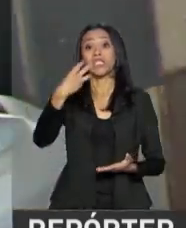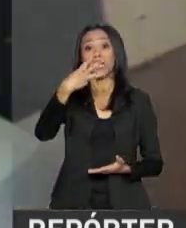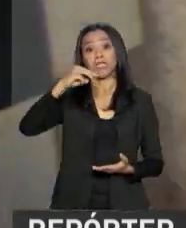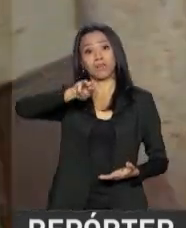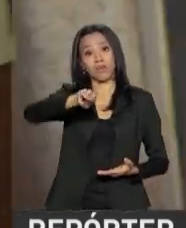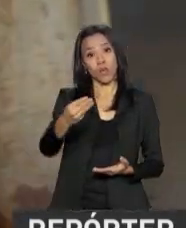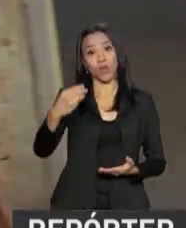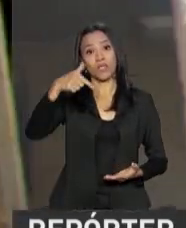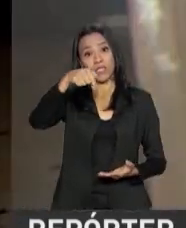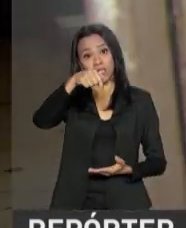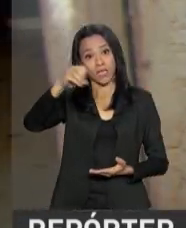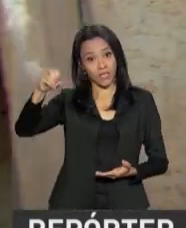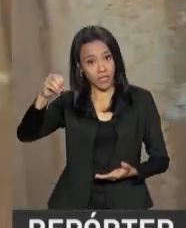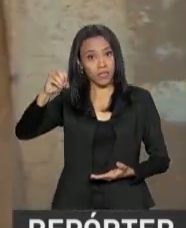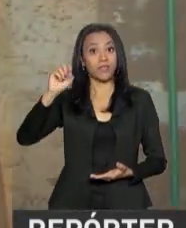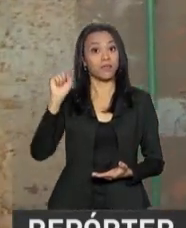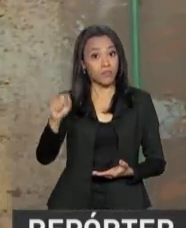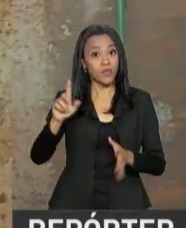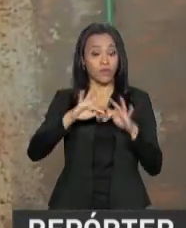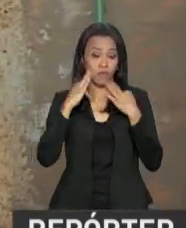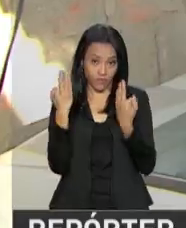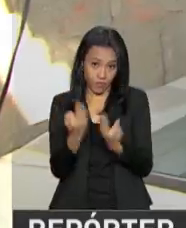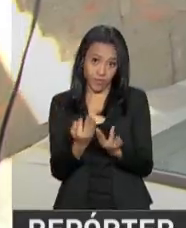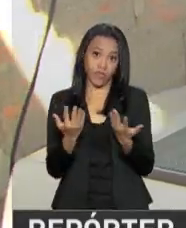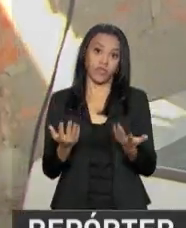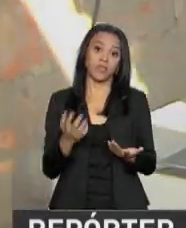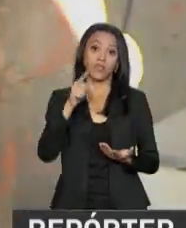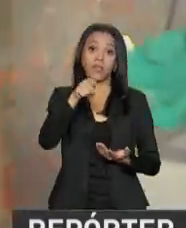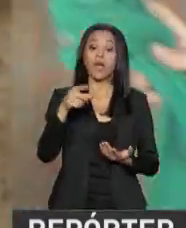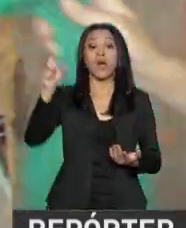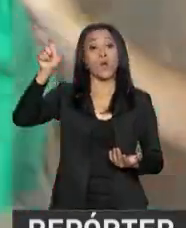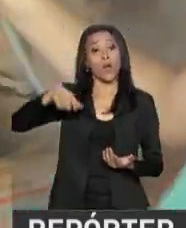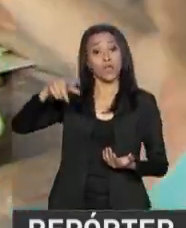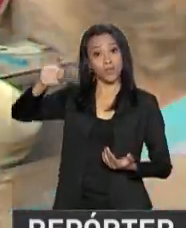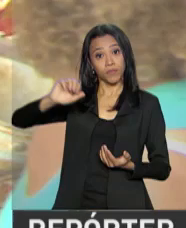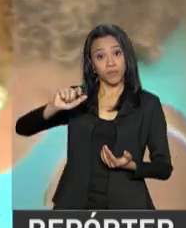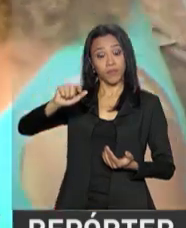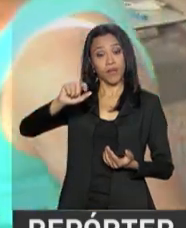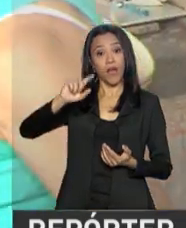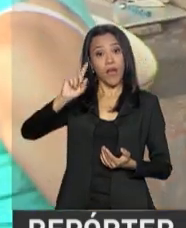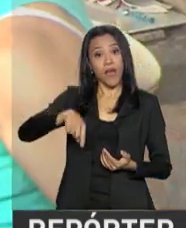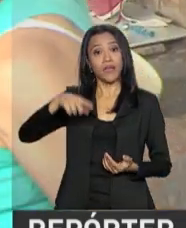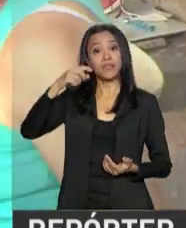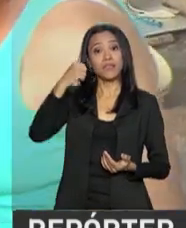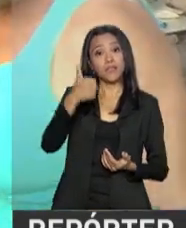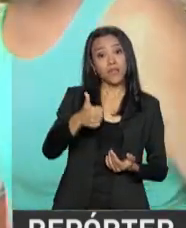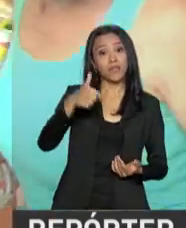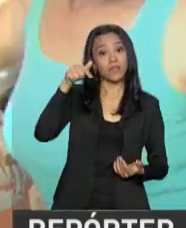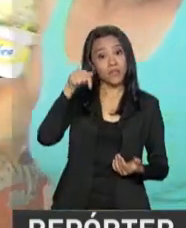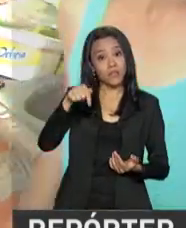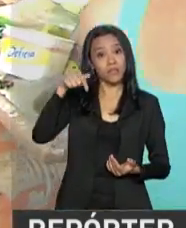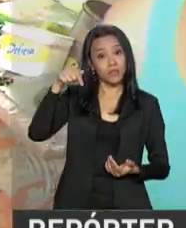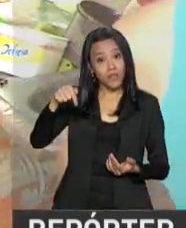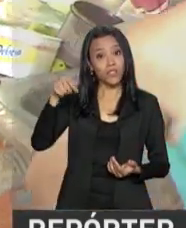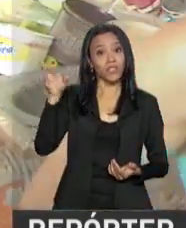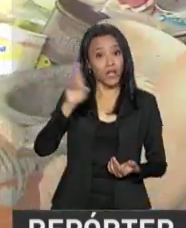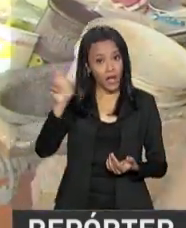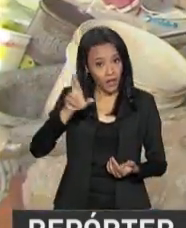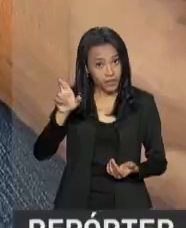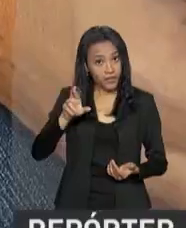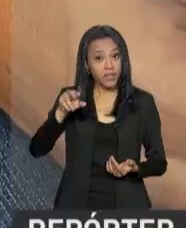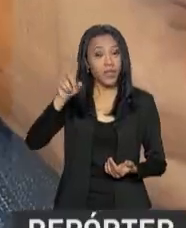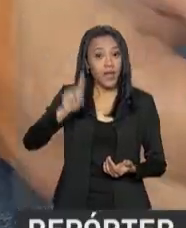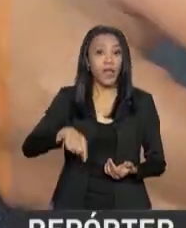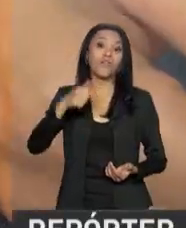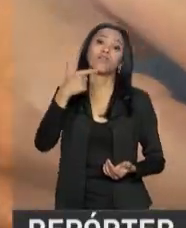700 mil famílias atendidas pelo programa o benefício médio é de cento e setenta e sete reais o investimento é de